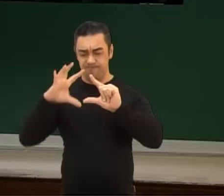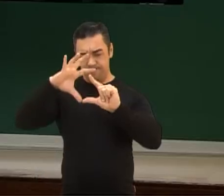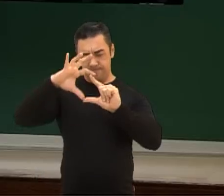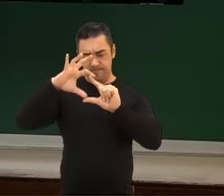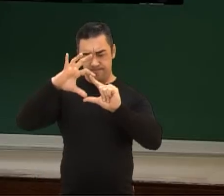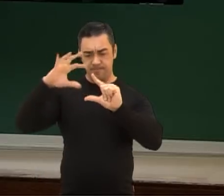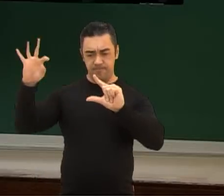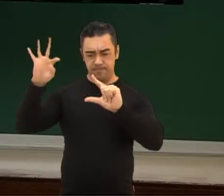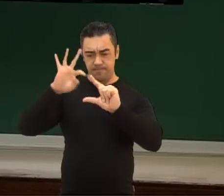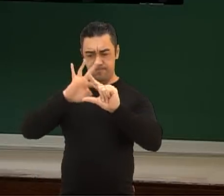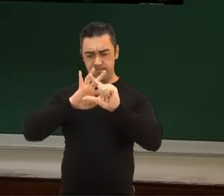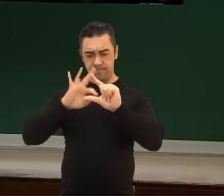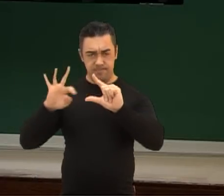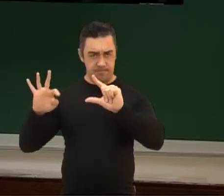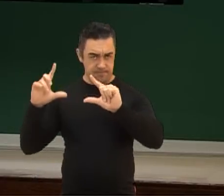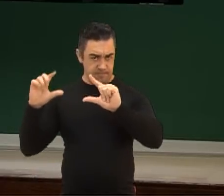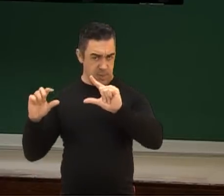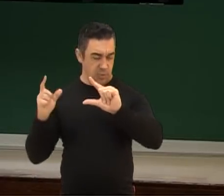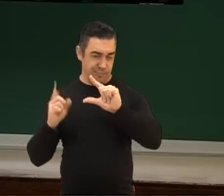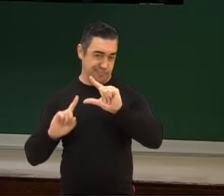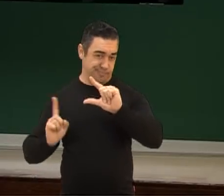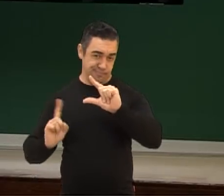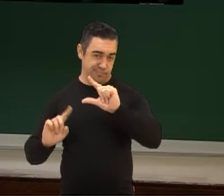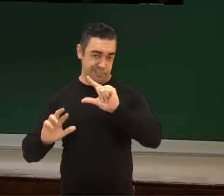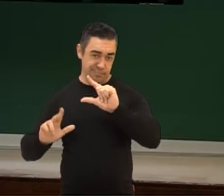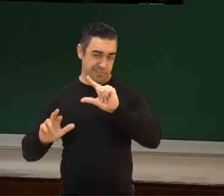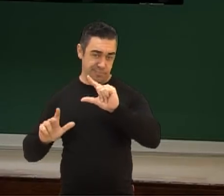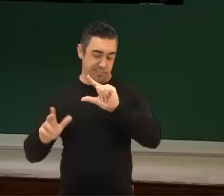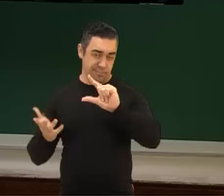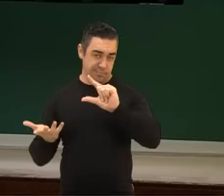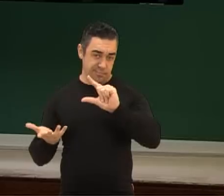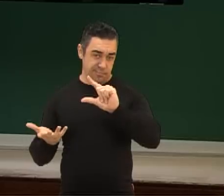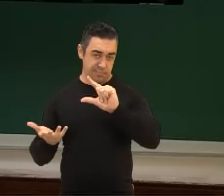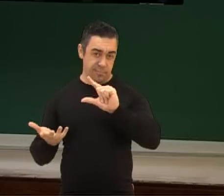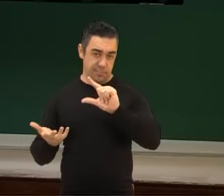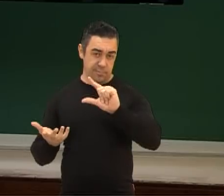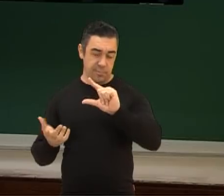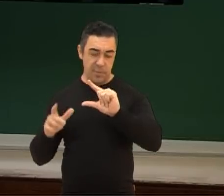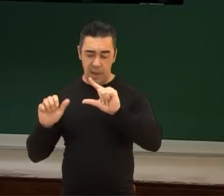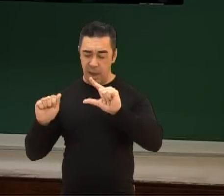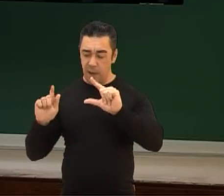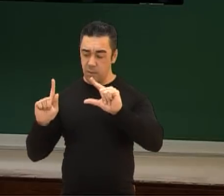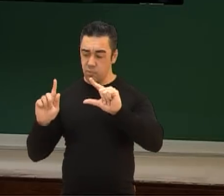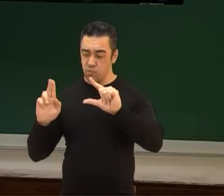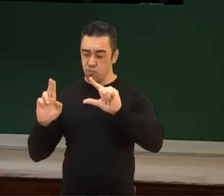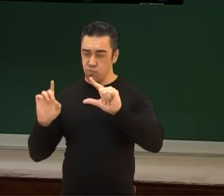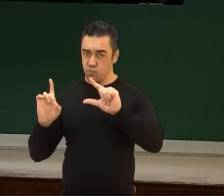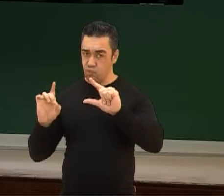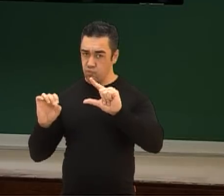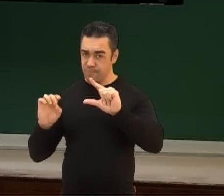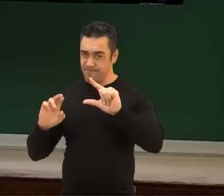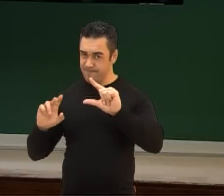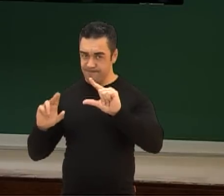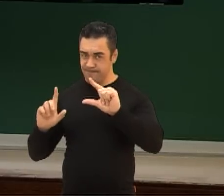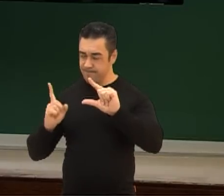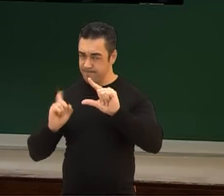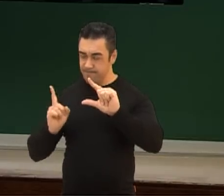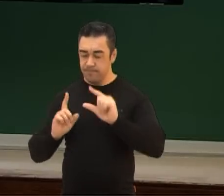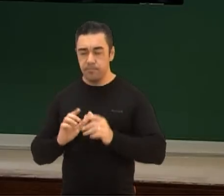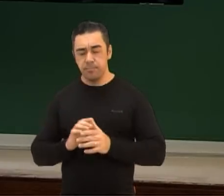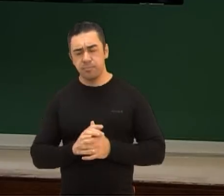ângulo reto um pouco menor, né? Menor que o ângulo reto, seria um ângulo agudo. Não é o que nós temos